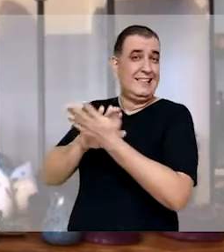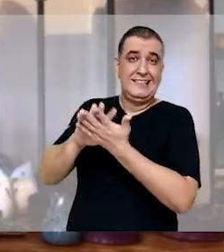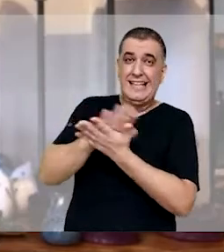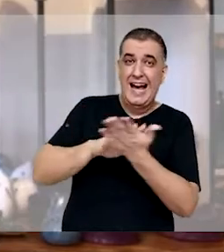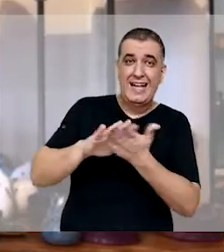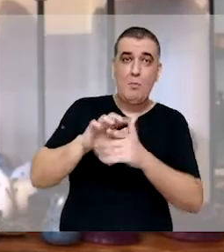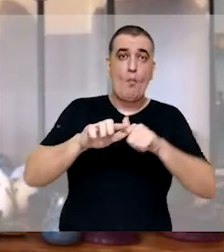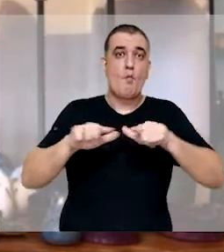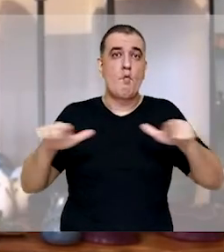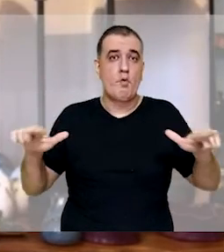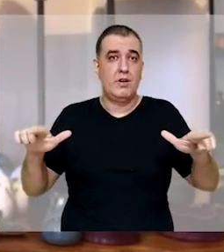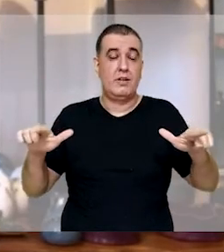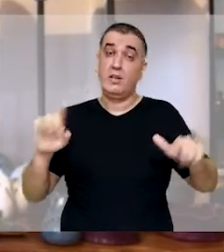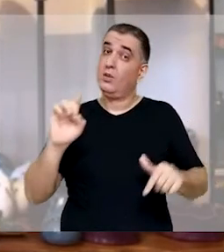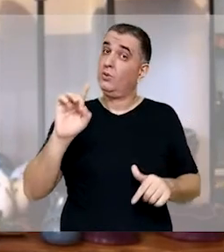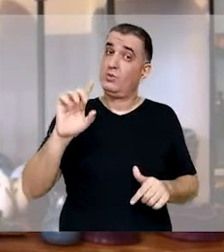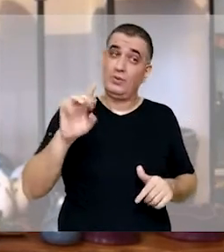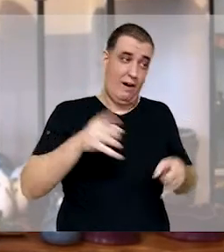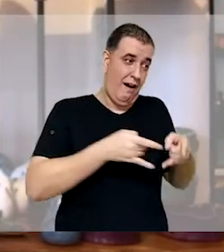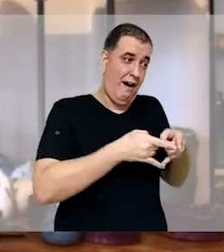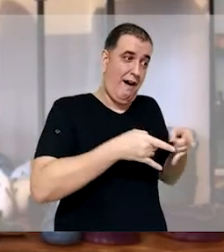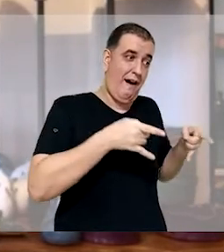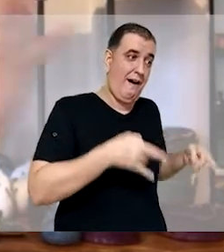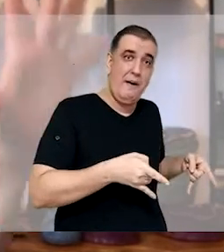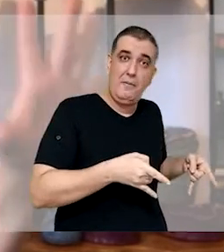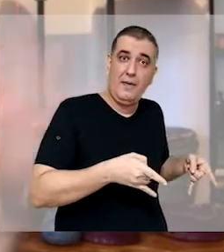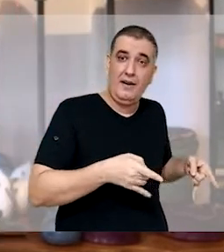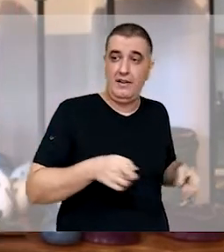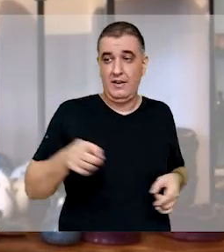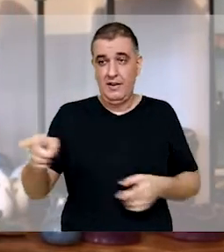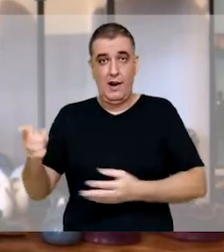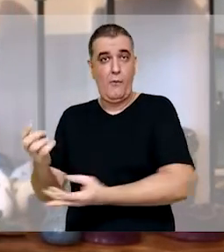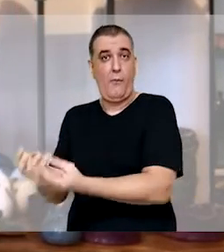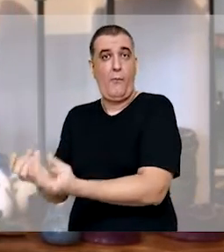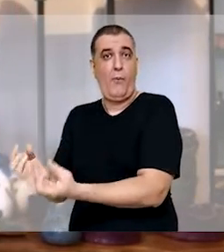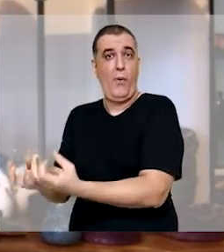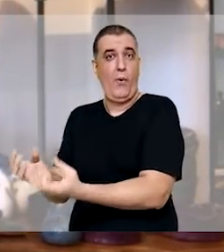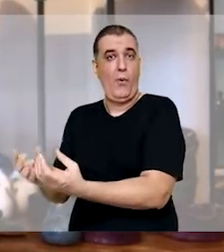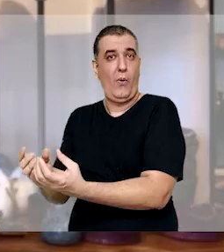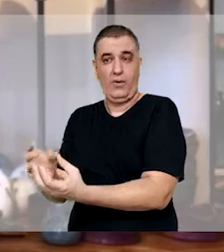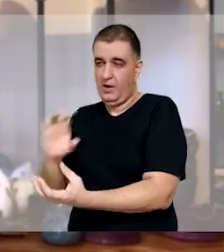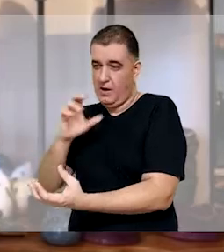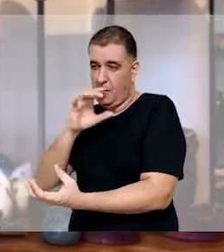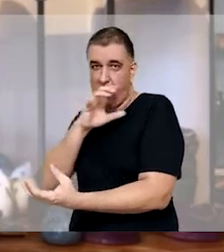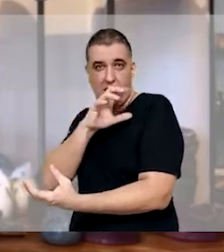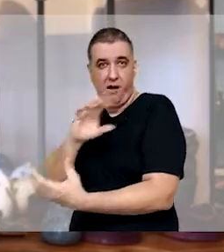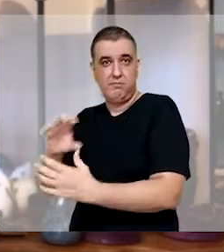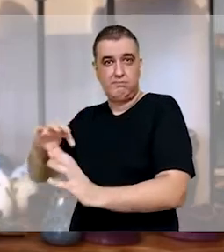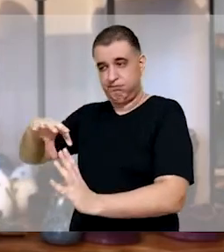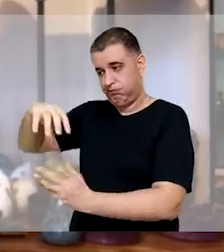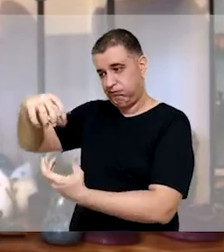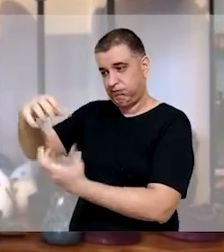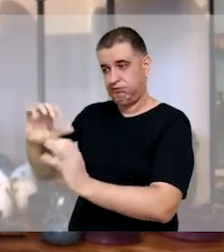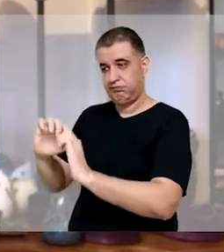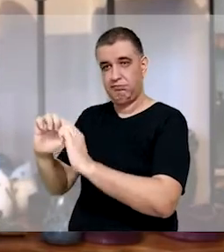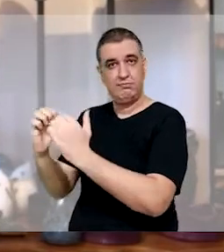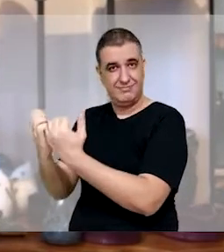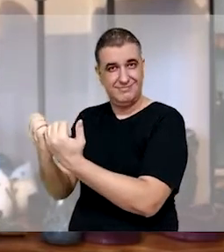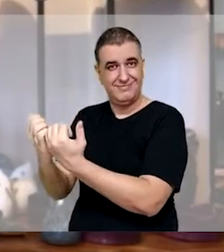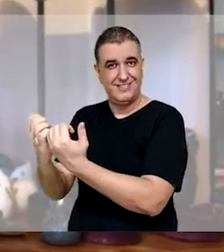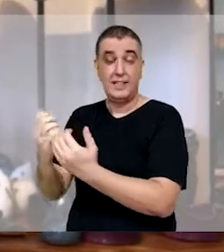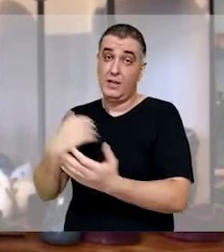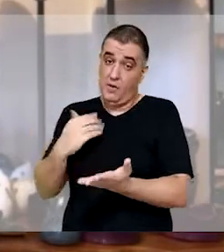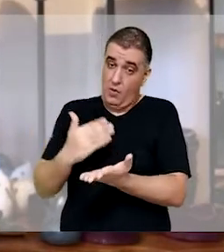eu não tinha um móvel, eu tinha a minha cama. E olha, e o forno de cerâmica. E aí eu comecei a produzir esses objetos